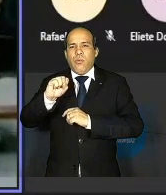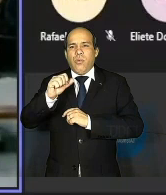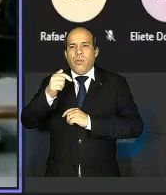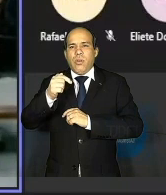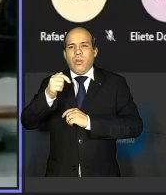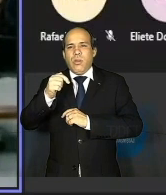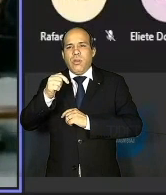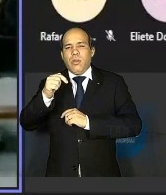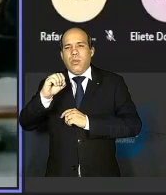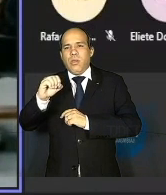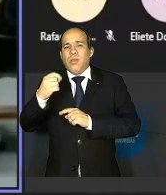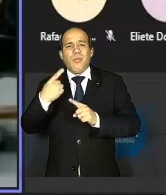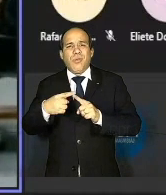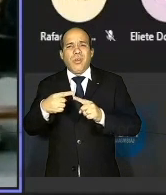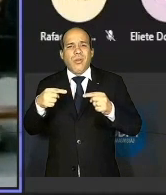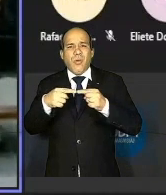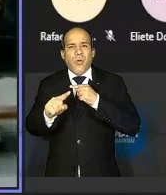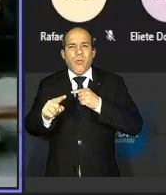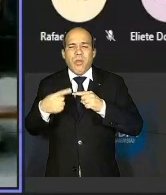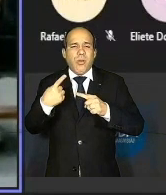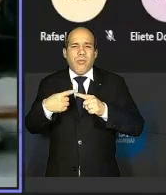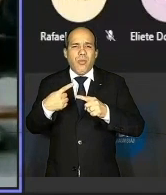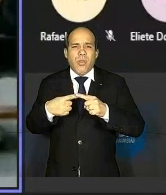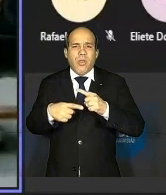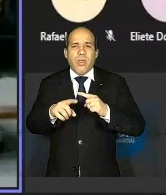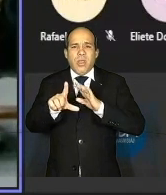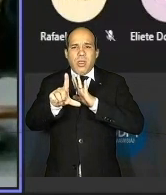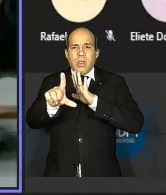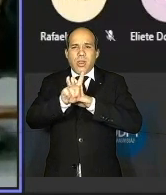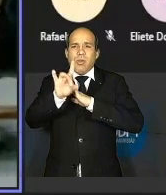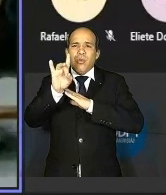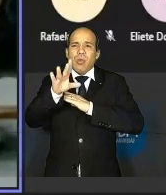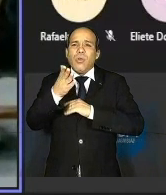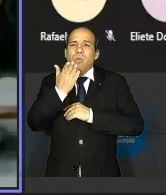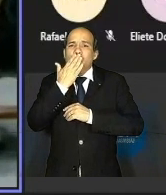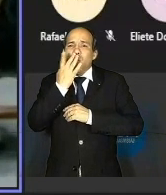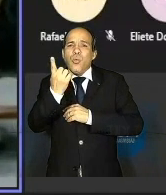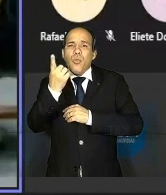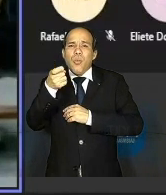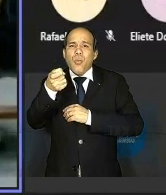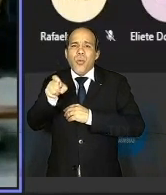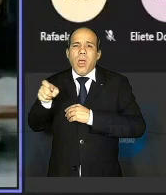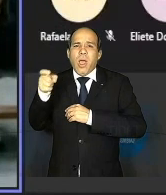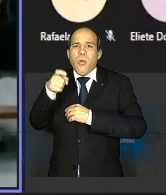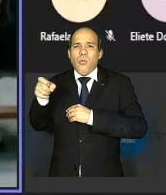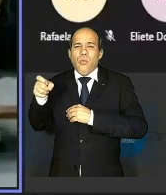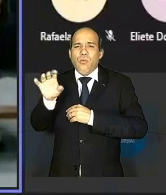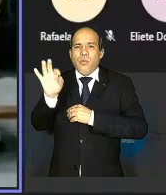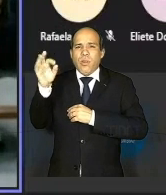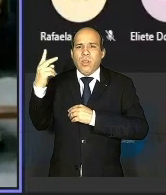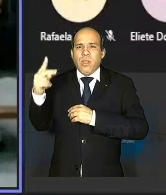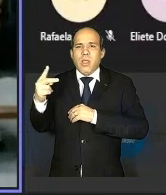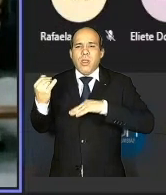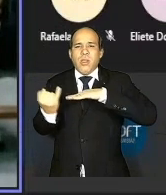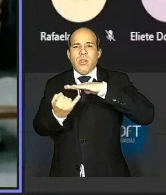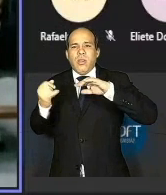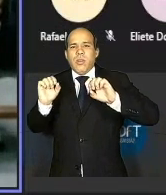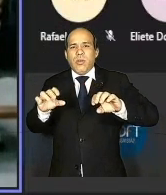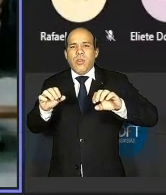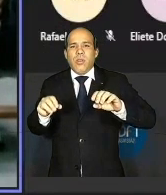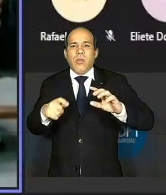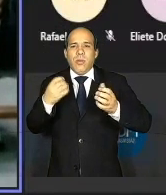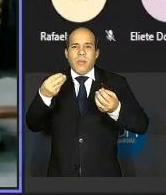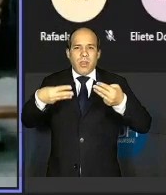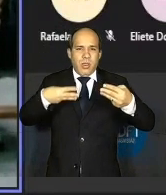se sustenta. É que a referida lei apenas trata de uma das formas de encargos financeiros das instituições de ensino,